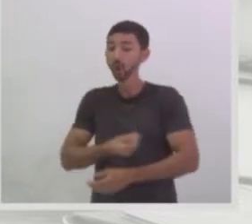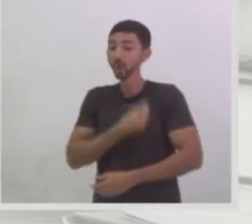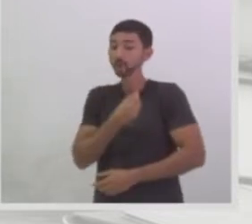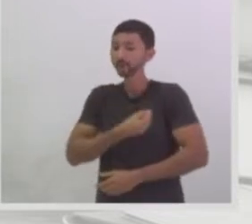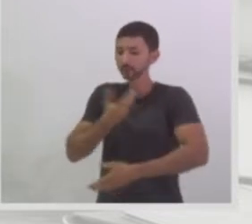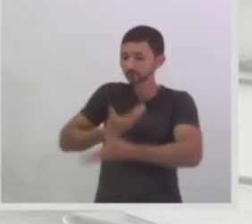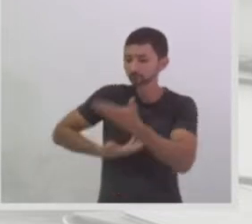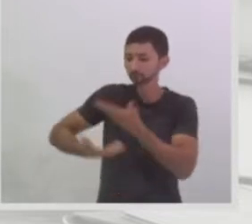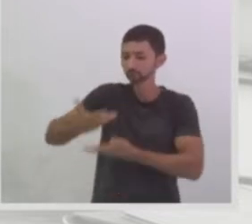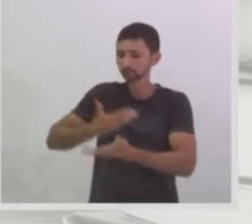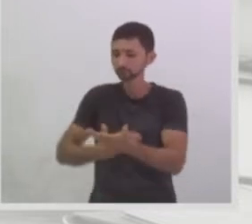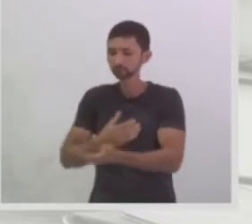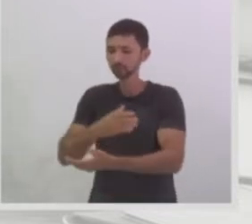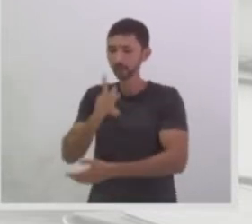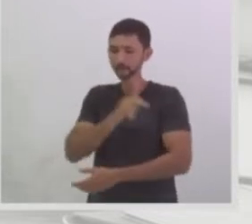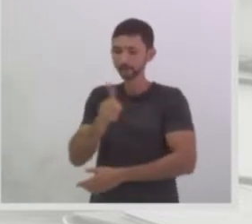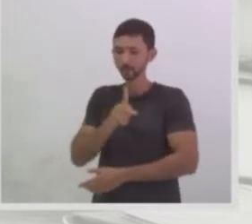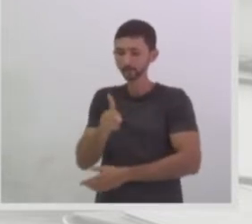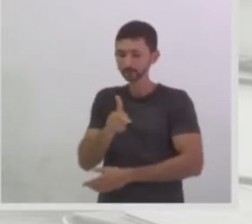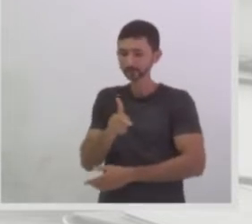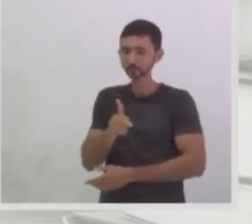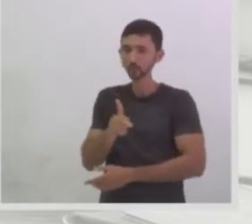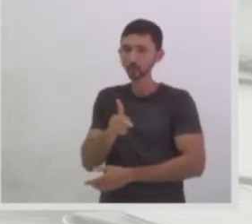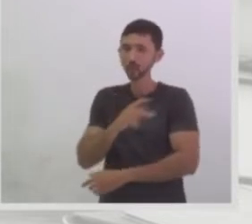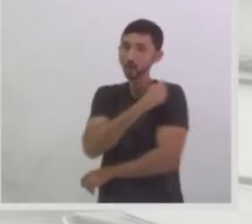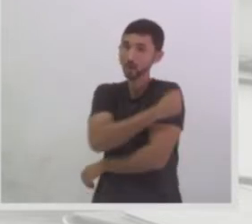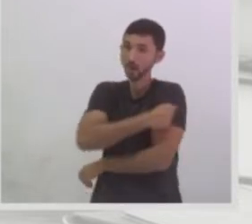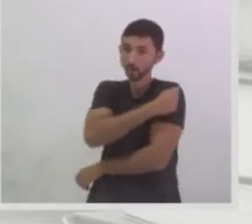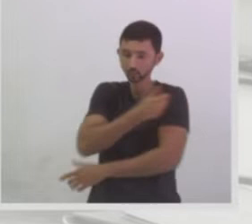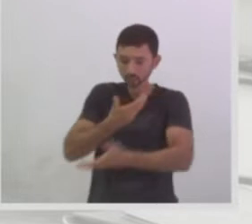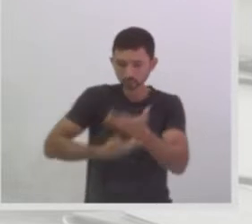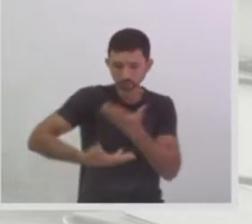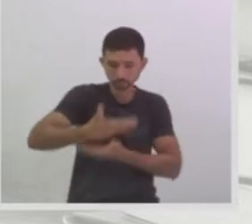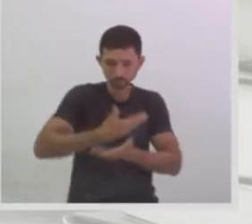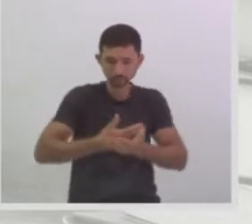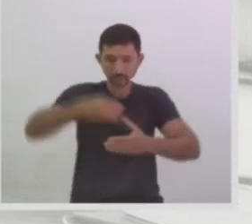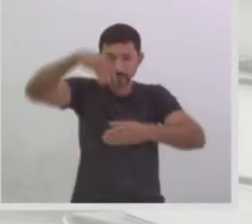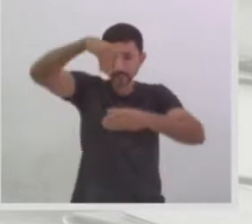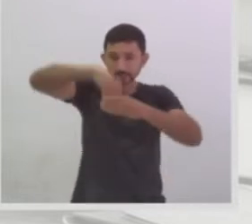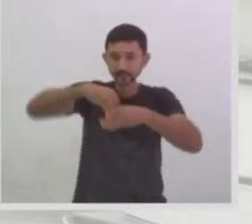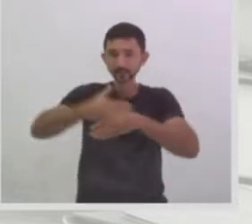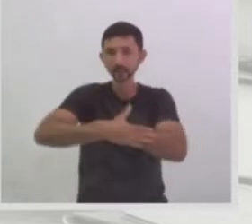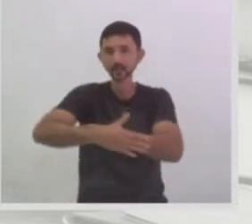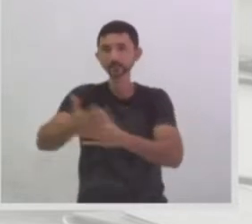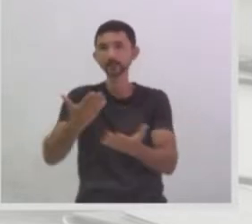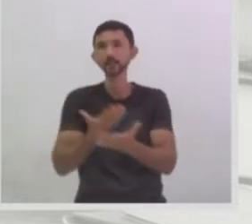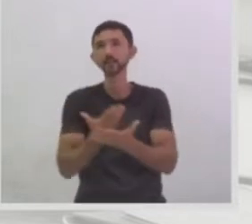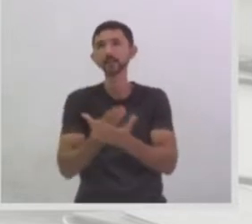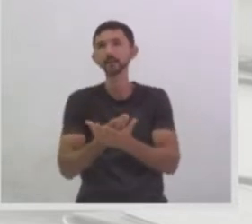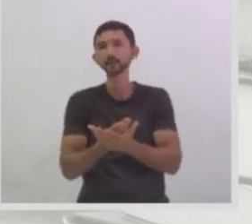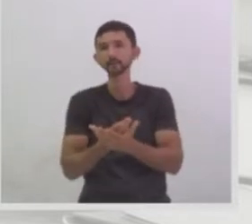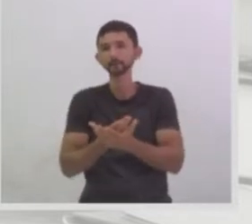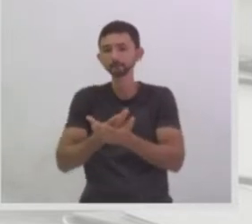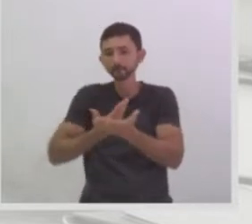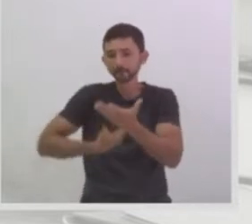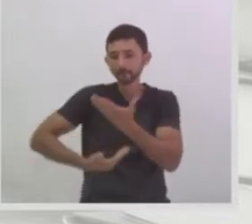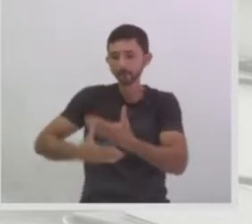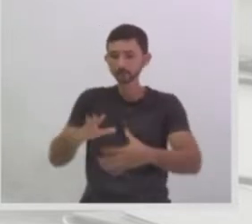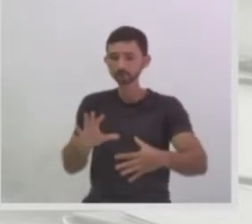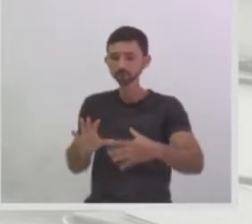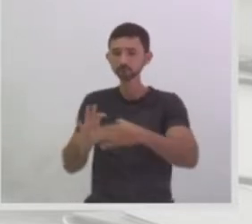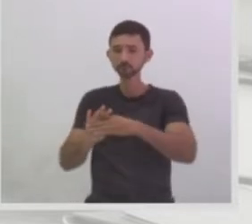estudante, né? Entre professor e aluno, dentro do espaço da sala de aula. Essa interação entre mim e